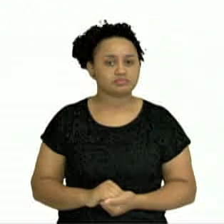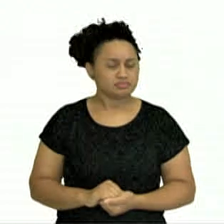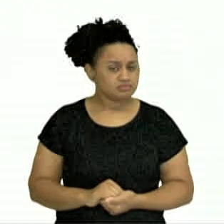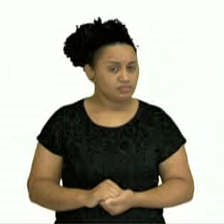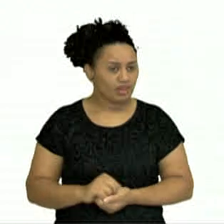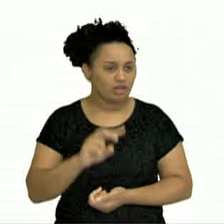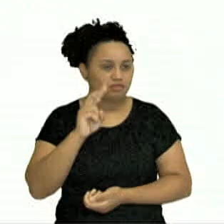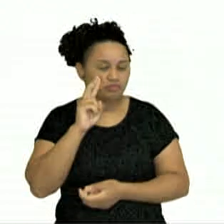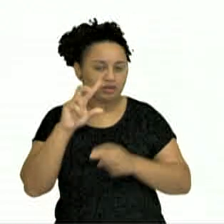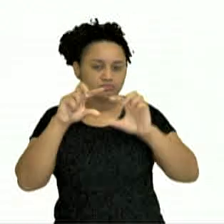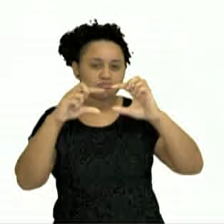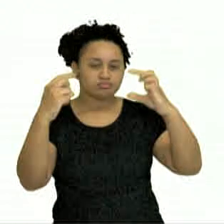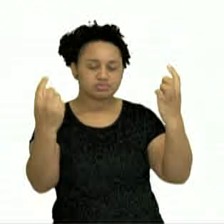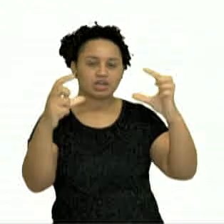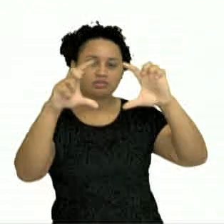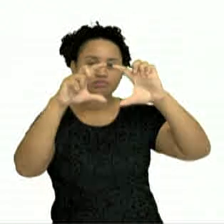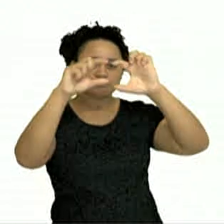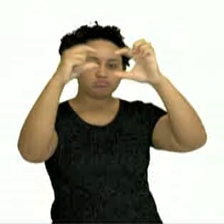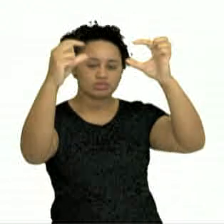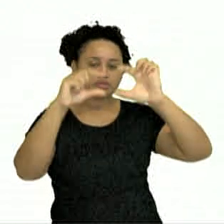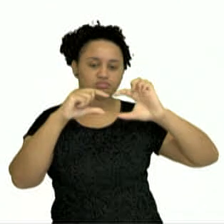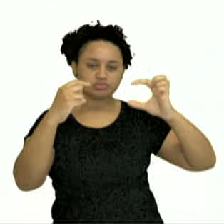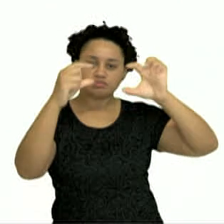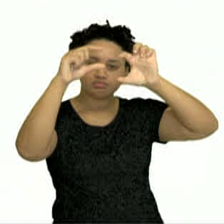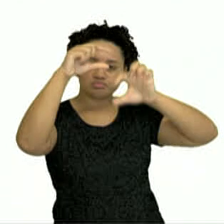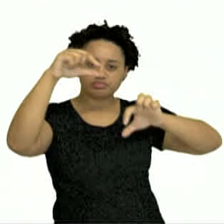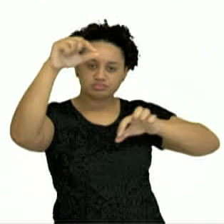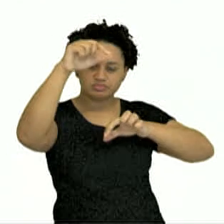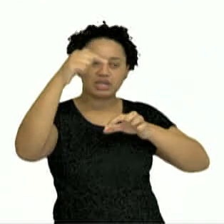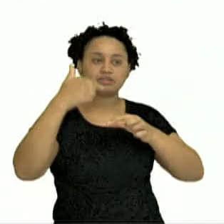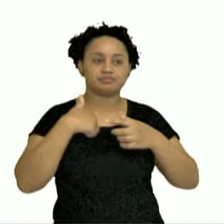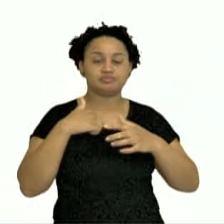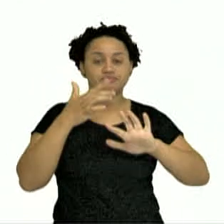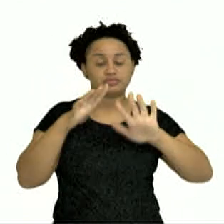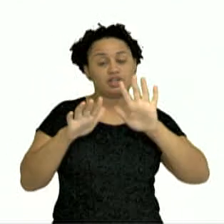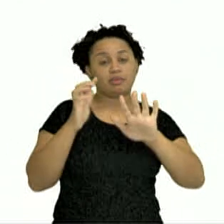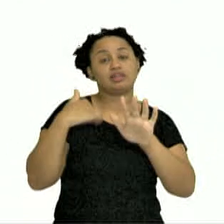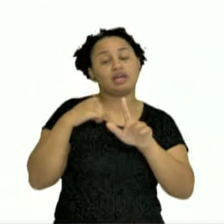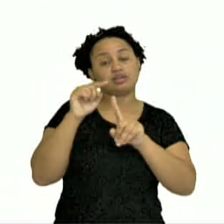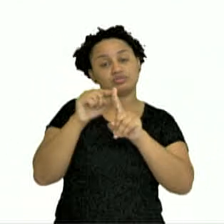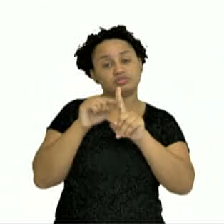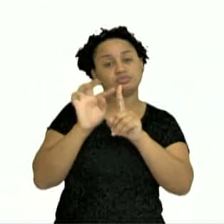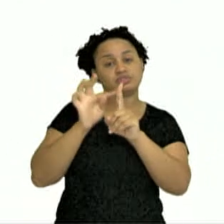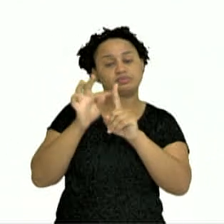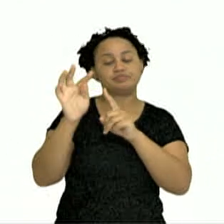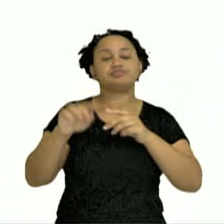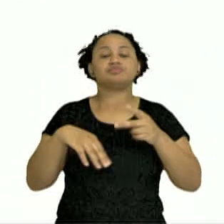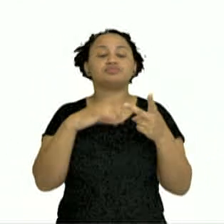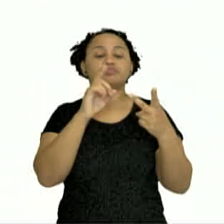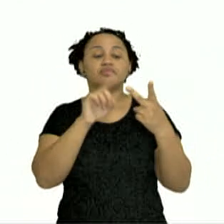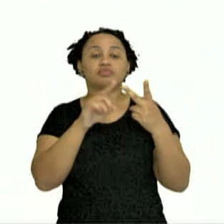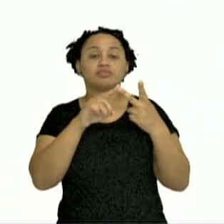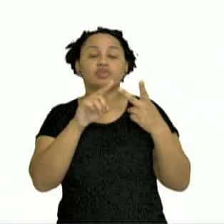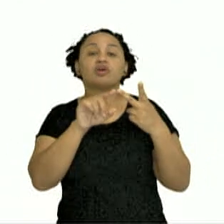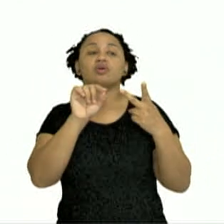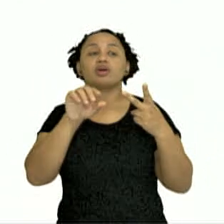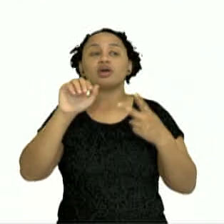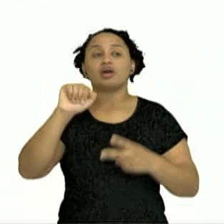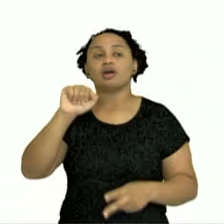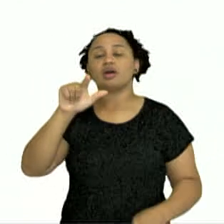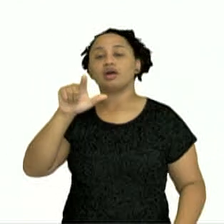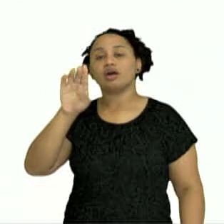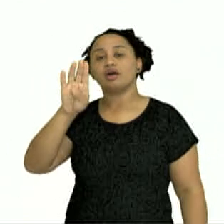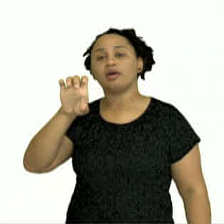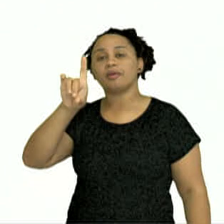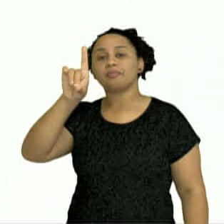áreas apresentem menores temperaturas. Nós também temos o albedo. O albedo está associado ao